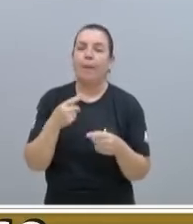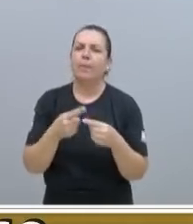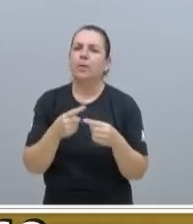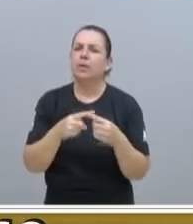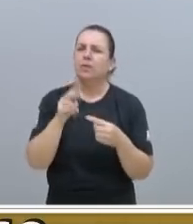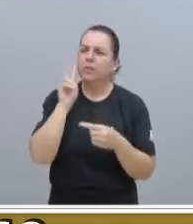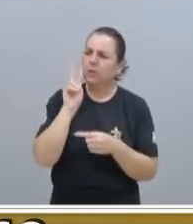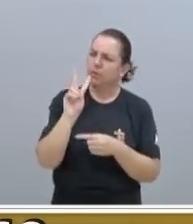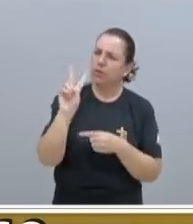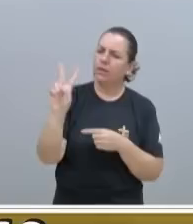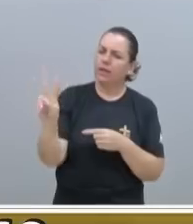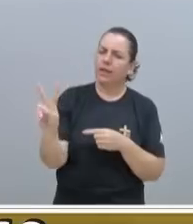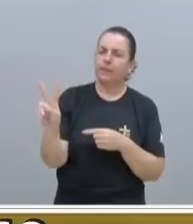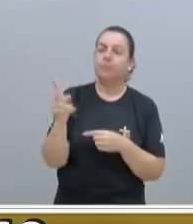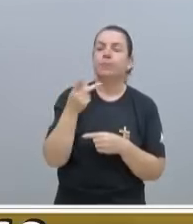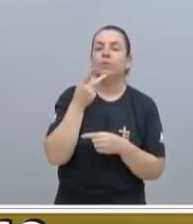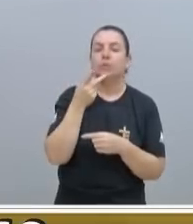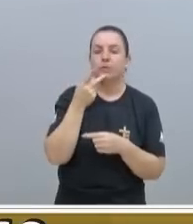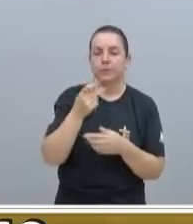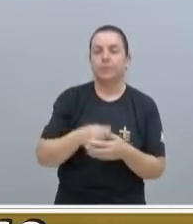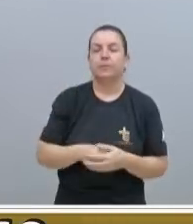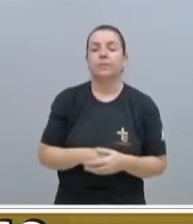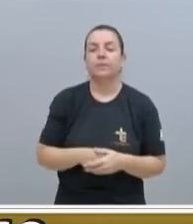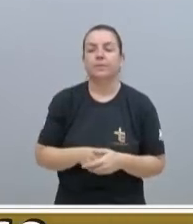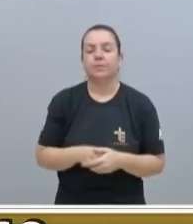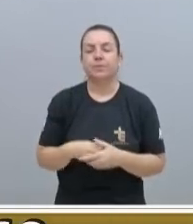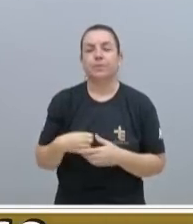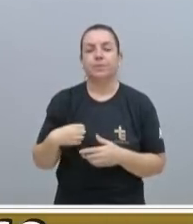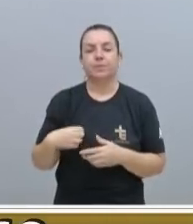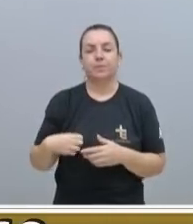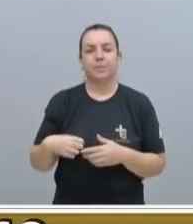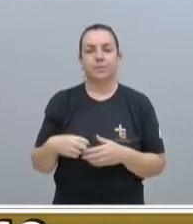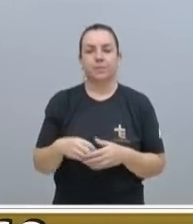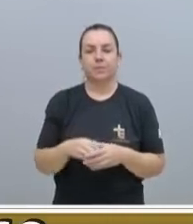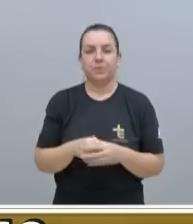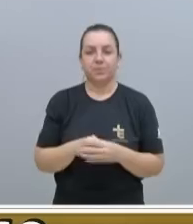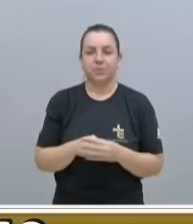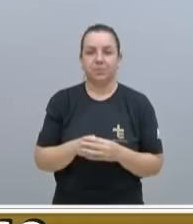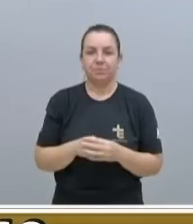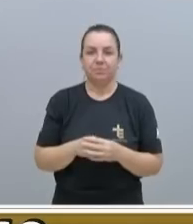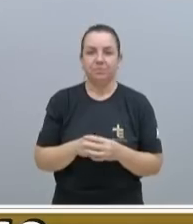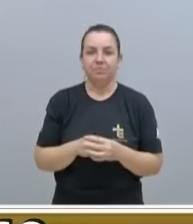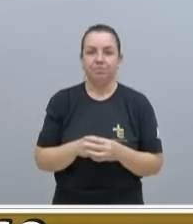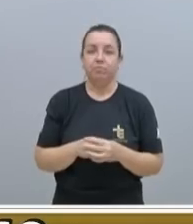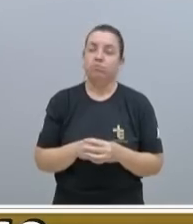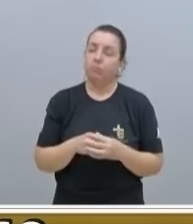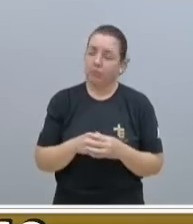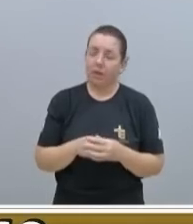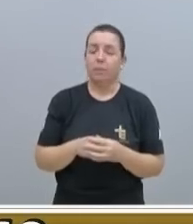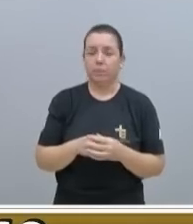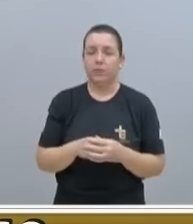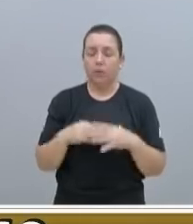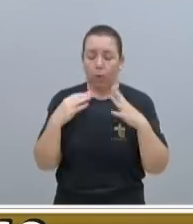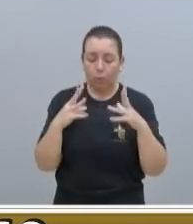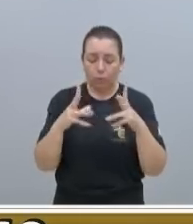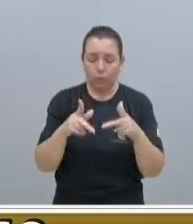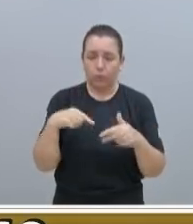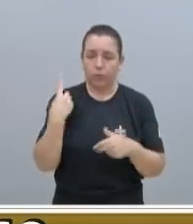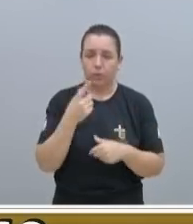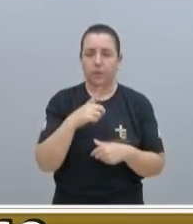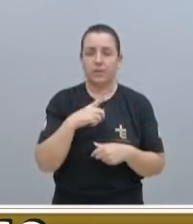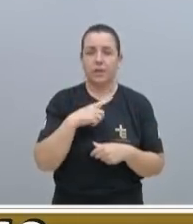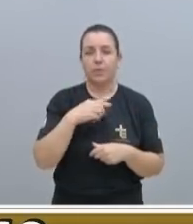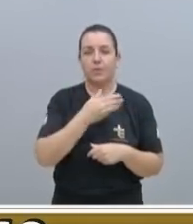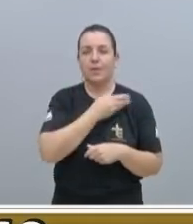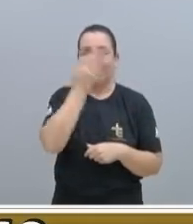e eu dizia ah claro que todos nós temos maria como